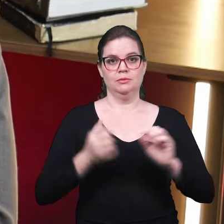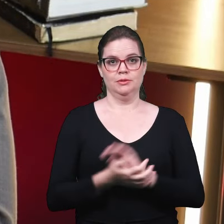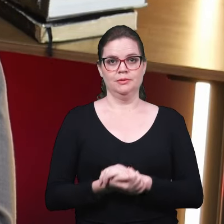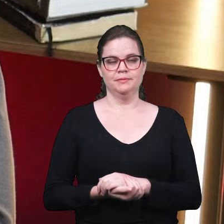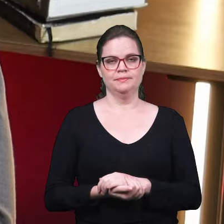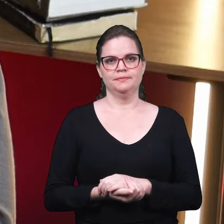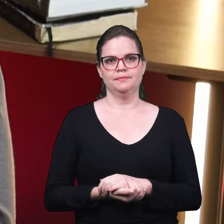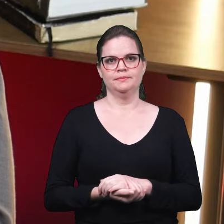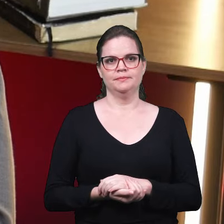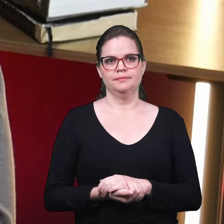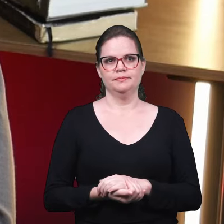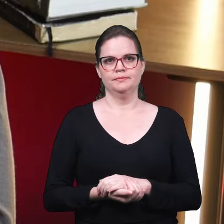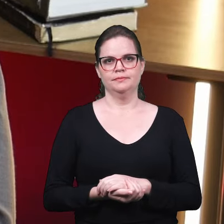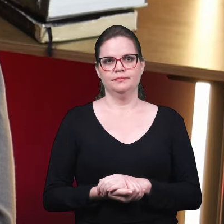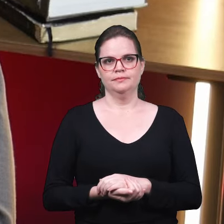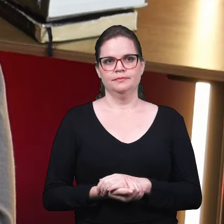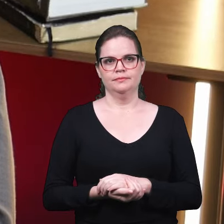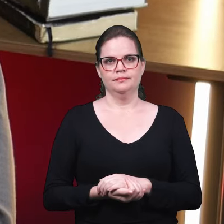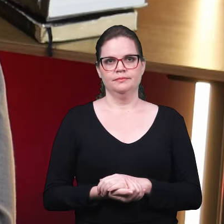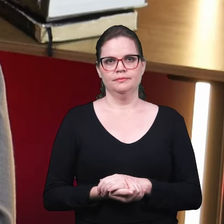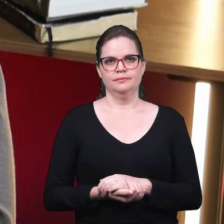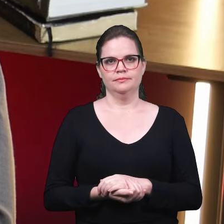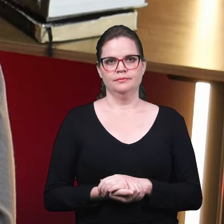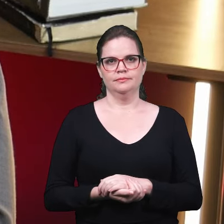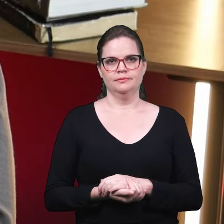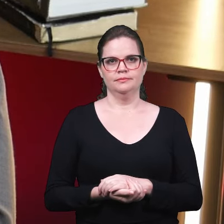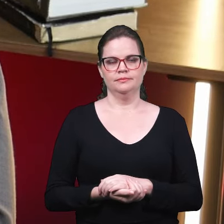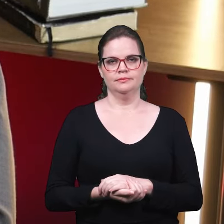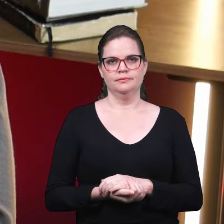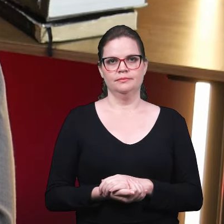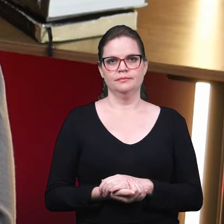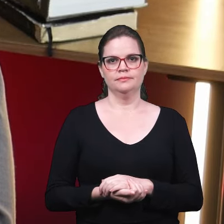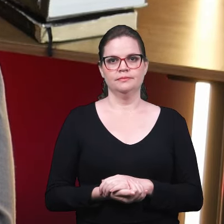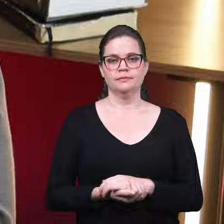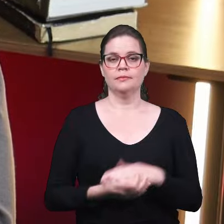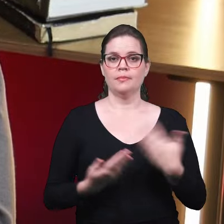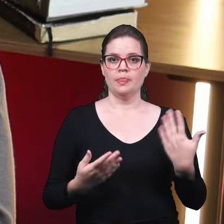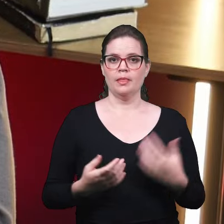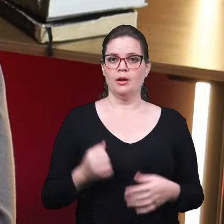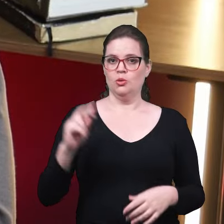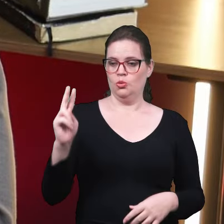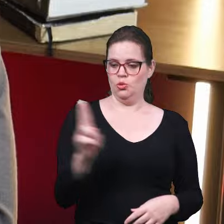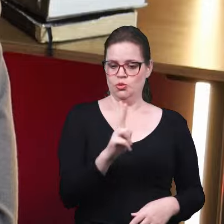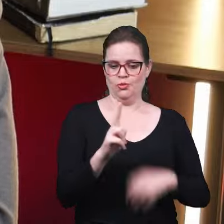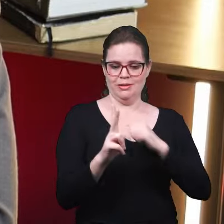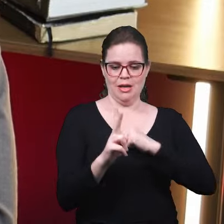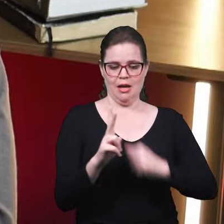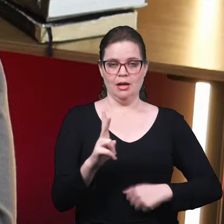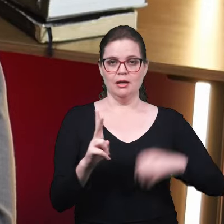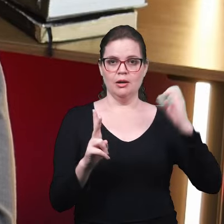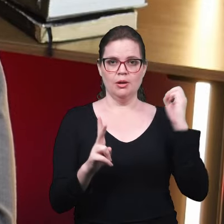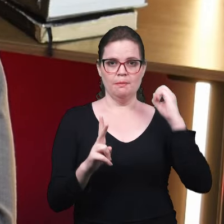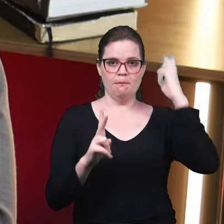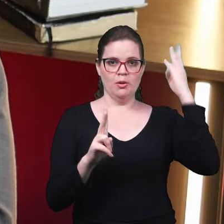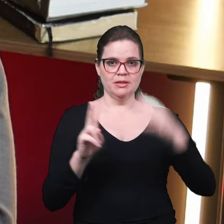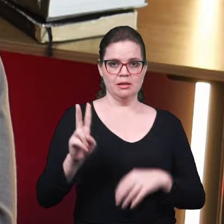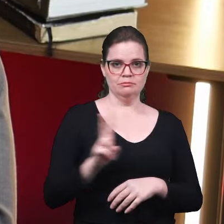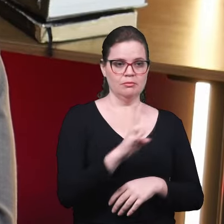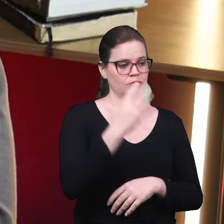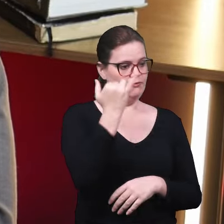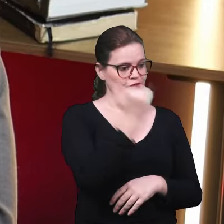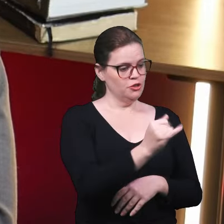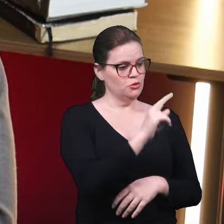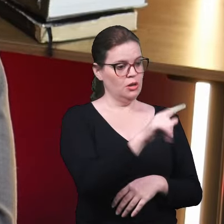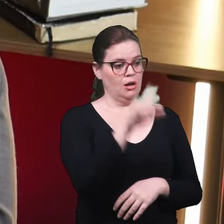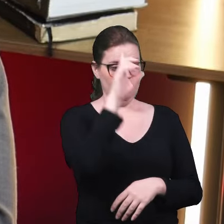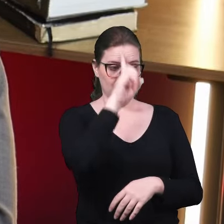ali, diante da presença ali de Arão e de Moisés ali, trazendo essa informação, né? Que o